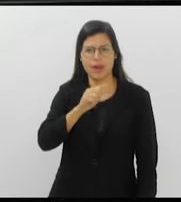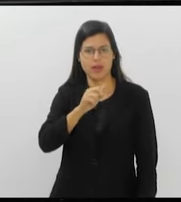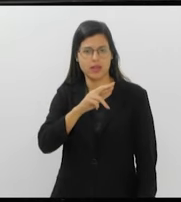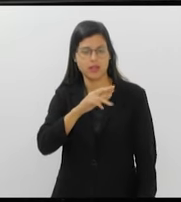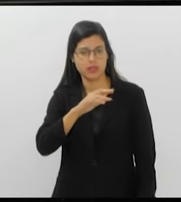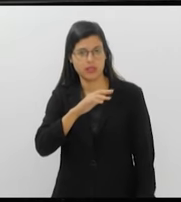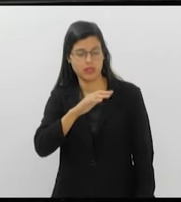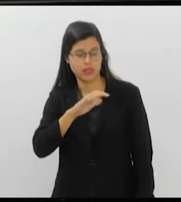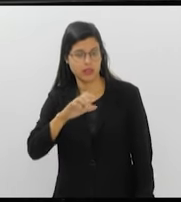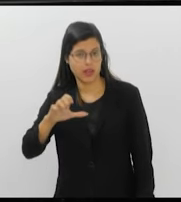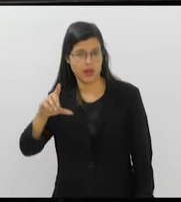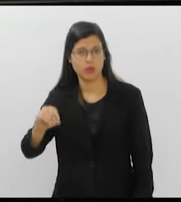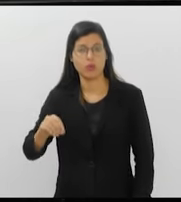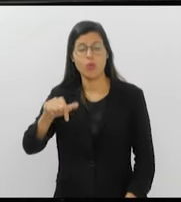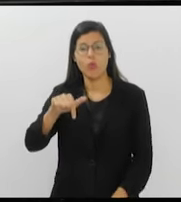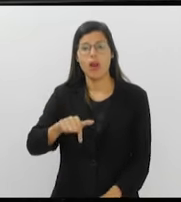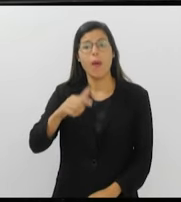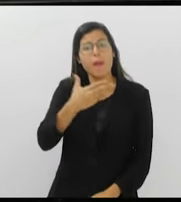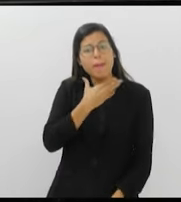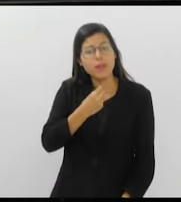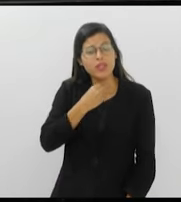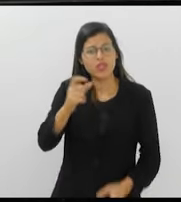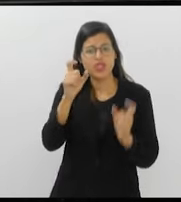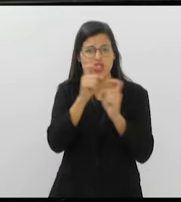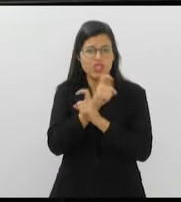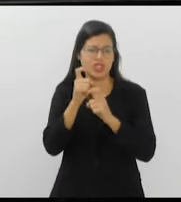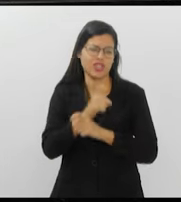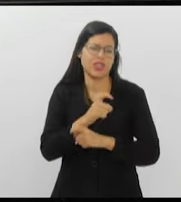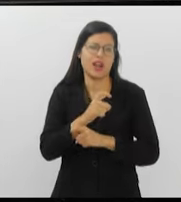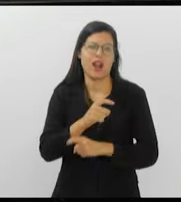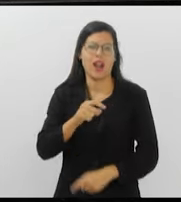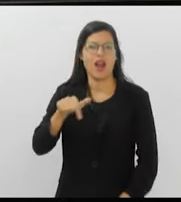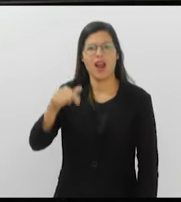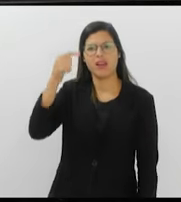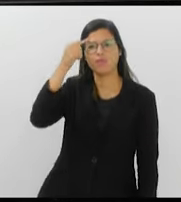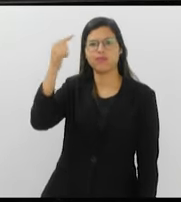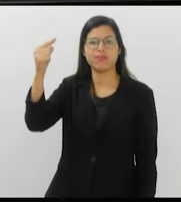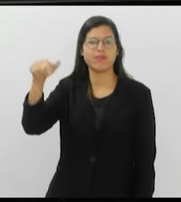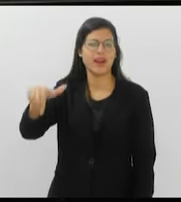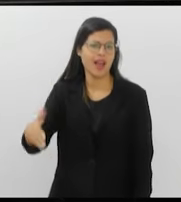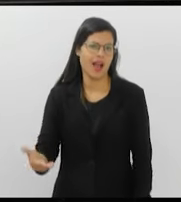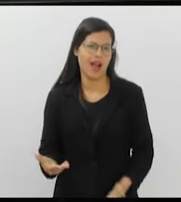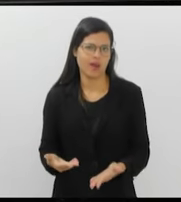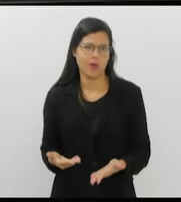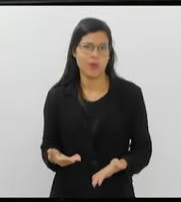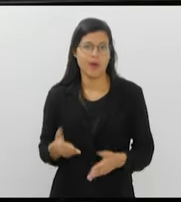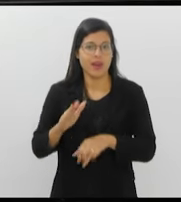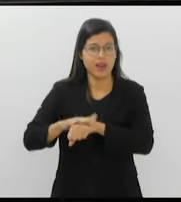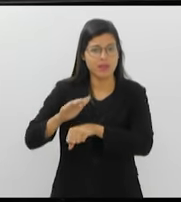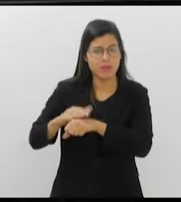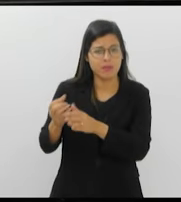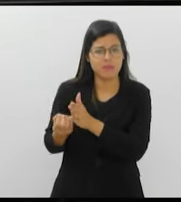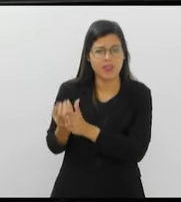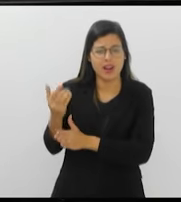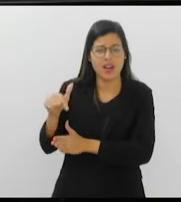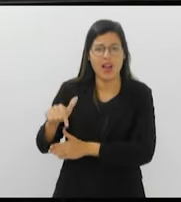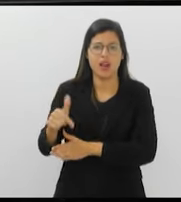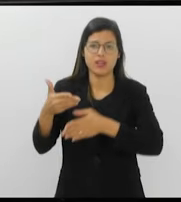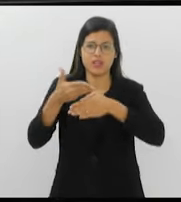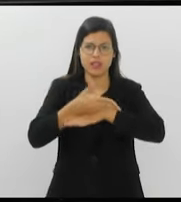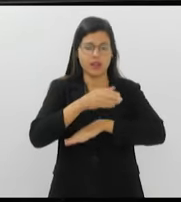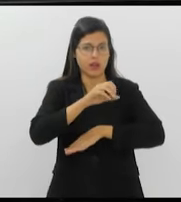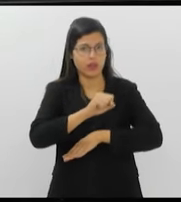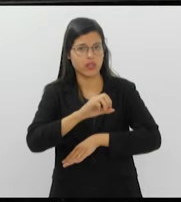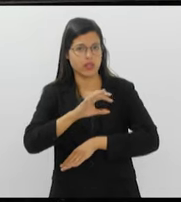ficção, baseados, mais uma vez, numa invencionice, Cláudia, eles ingressaram no